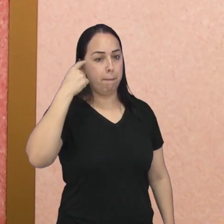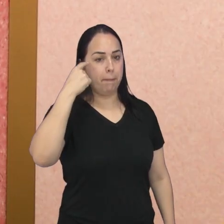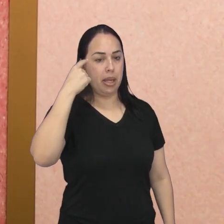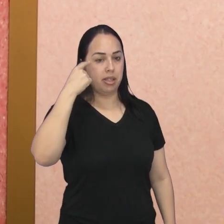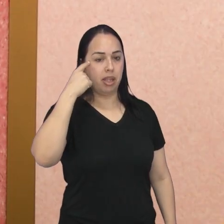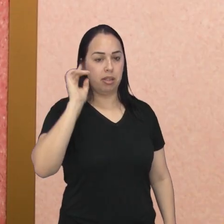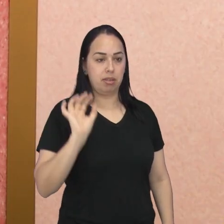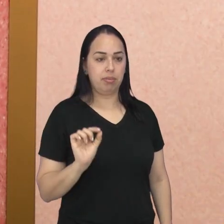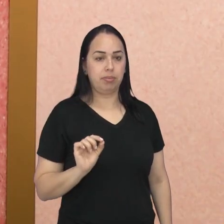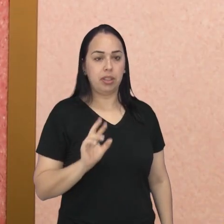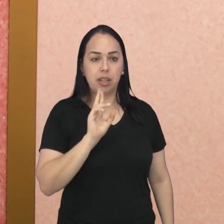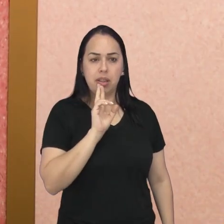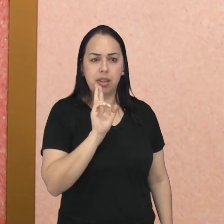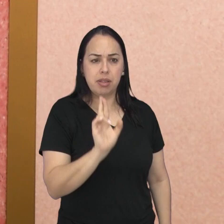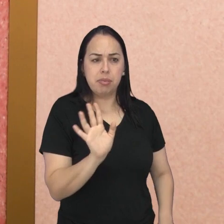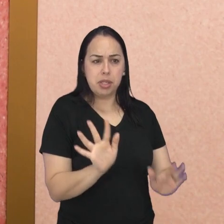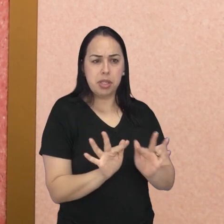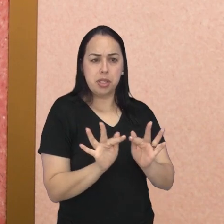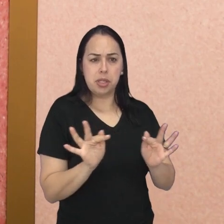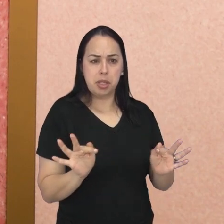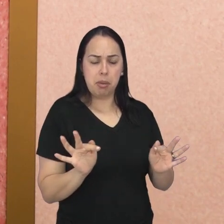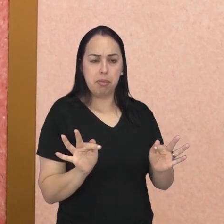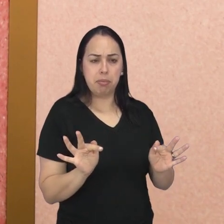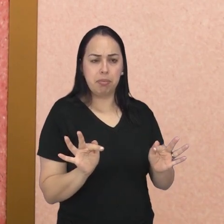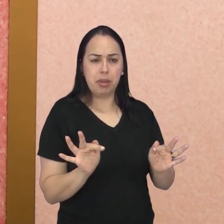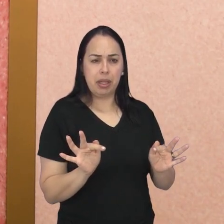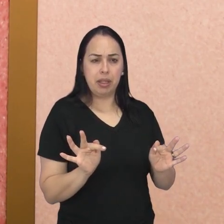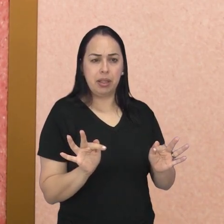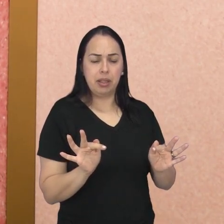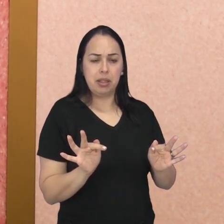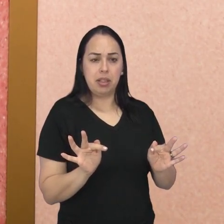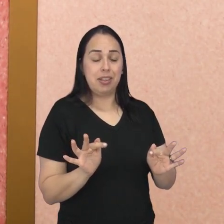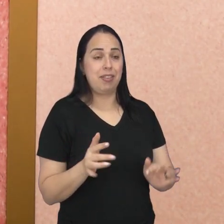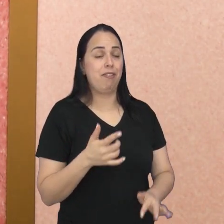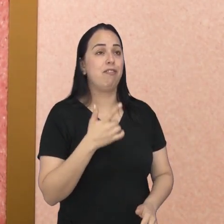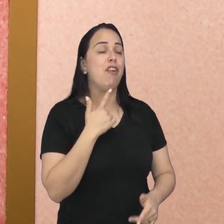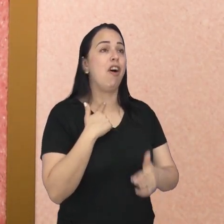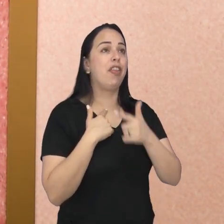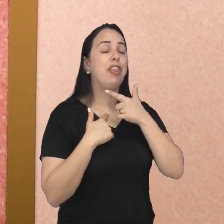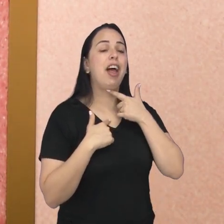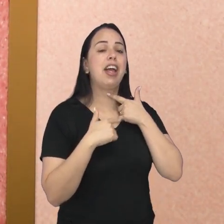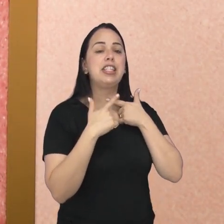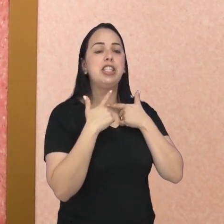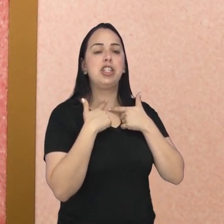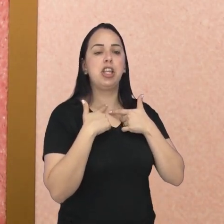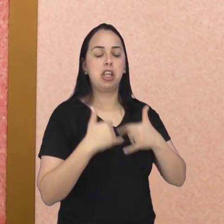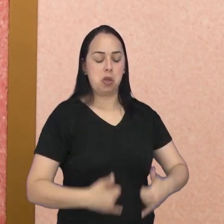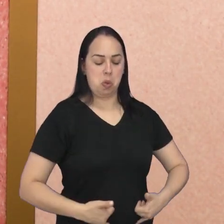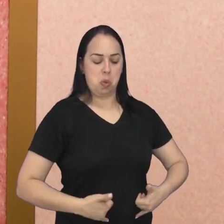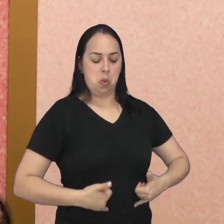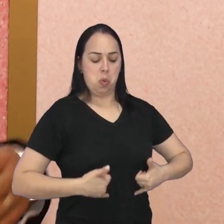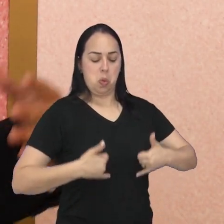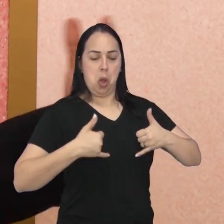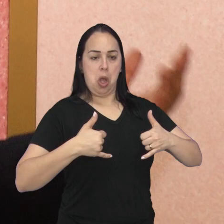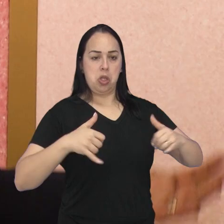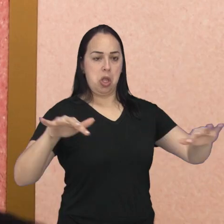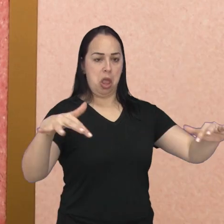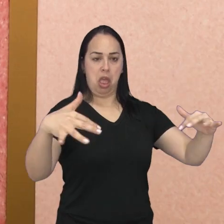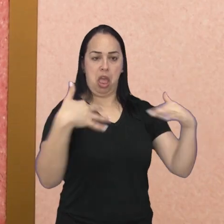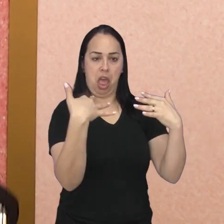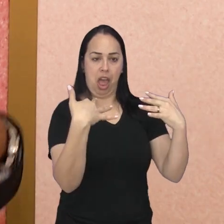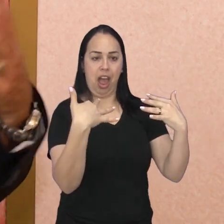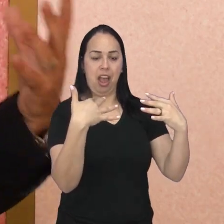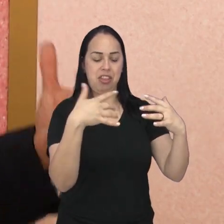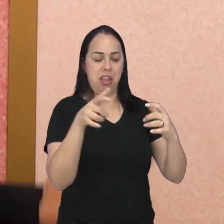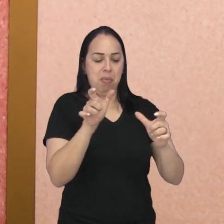penso assim de maneira simples, eu respondo essa pergunta, eu não tenho assim nenhuma pretensão de ser